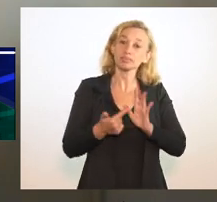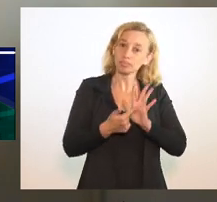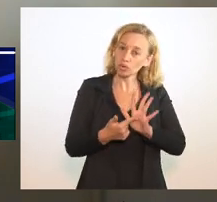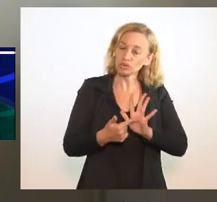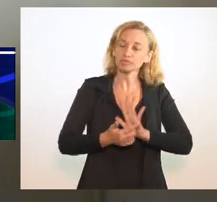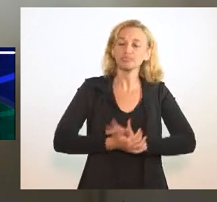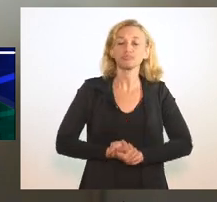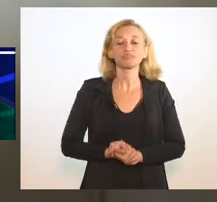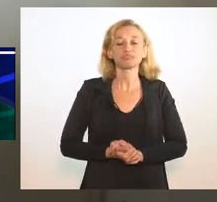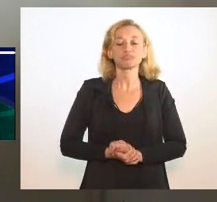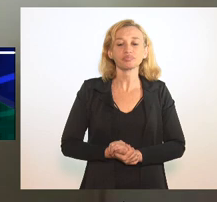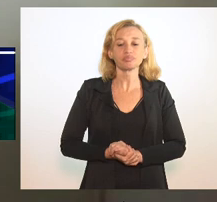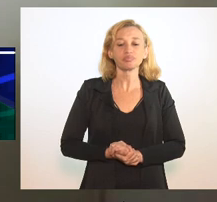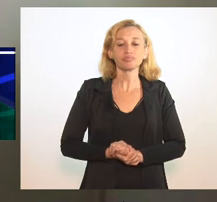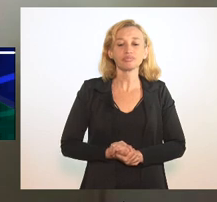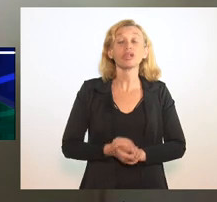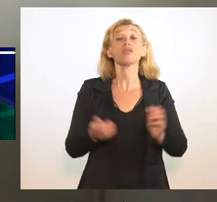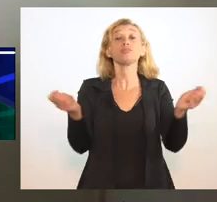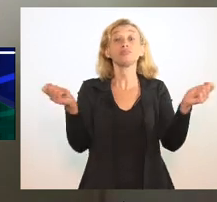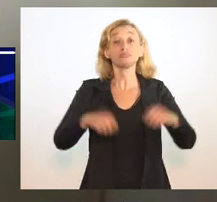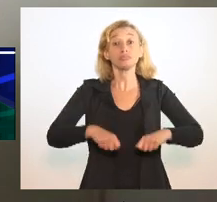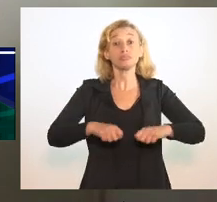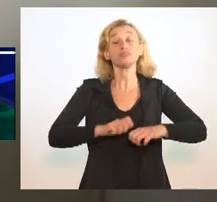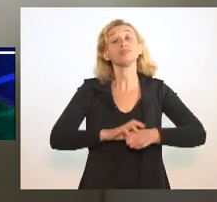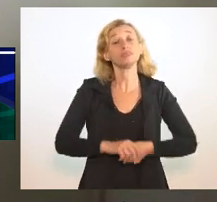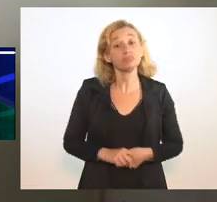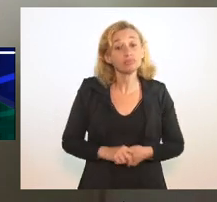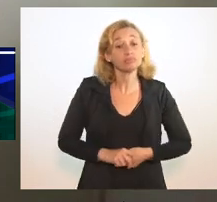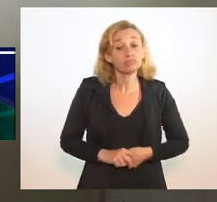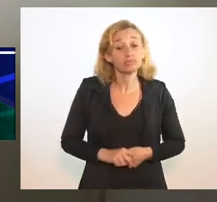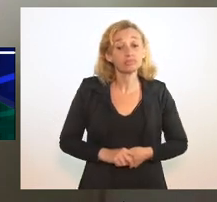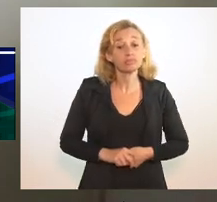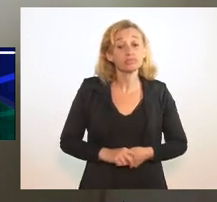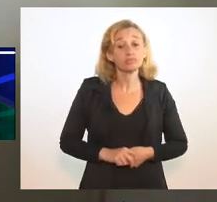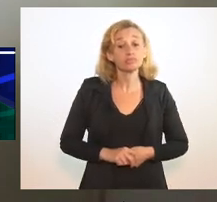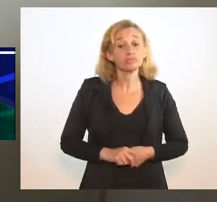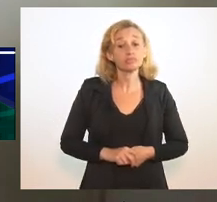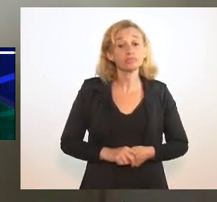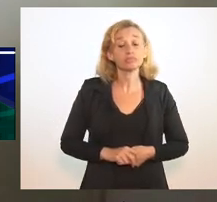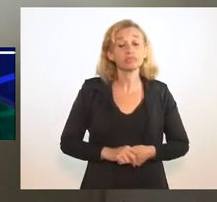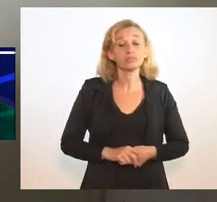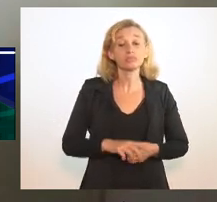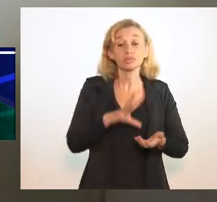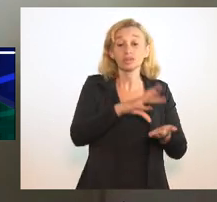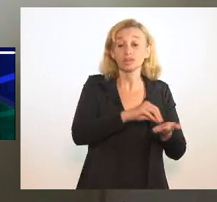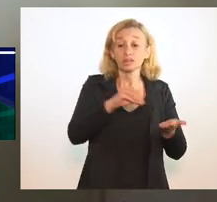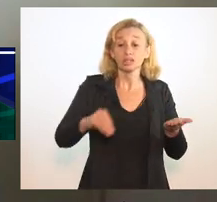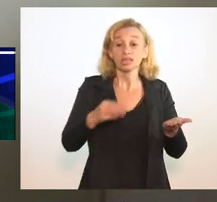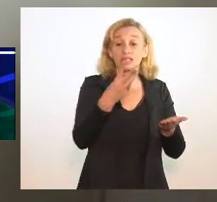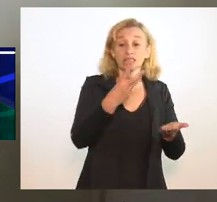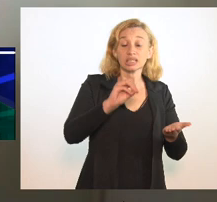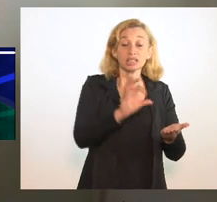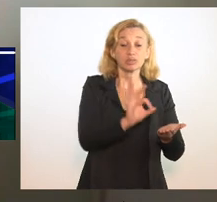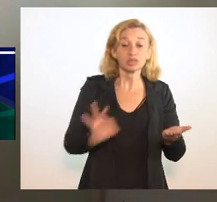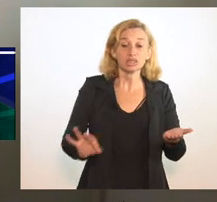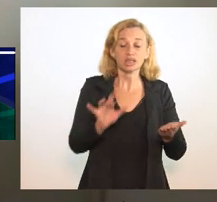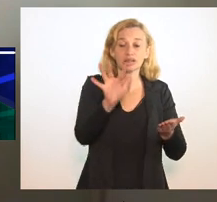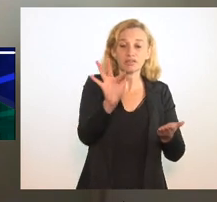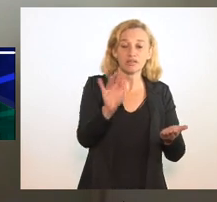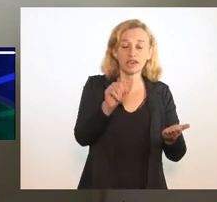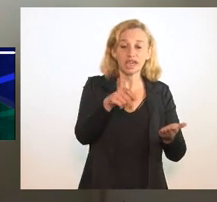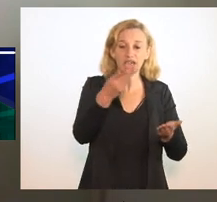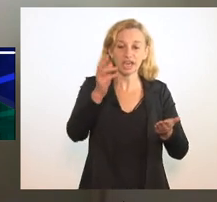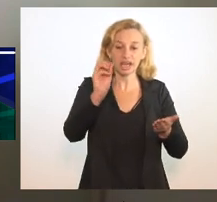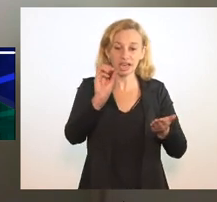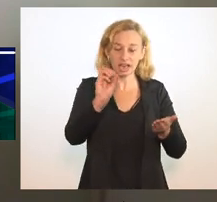consta também a possibilidade de remanejar 30% do FECAM, do Fundo